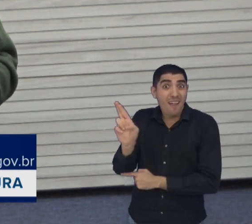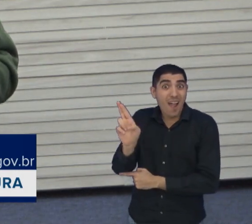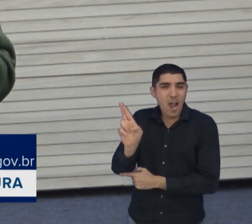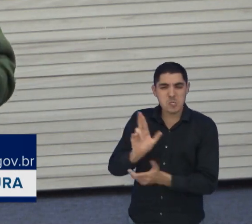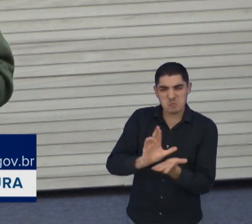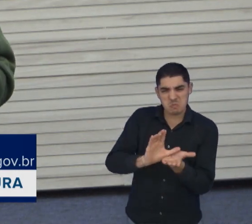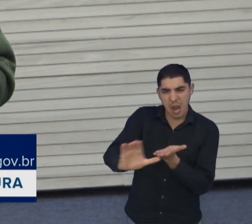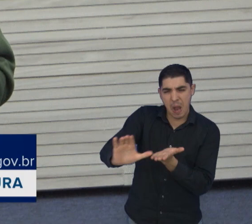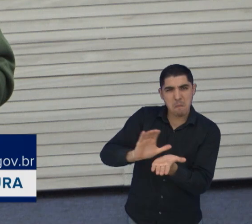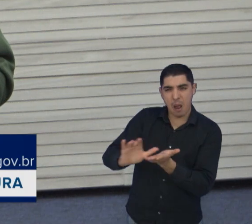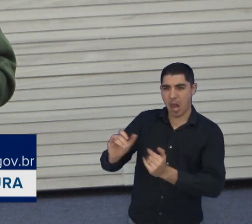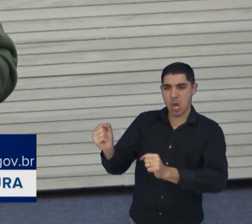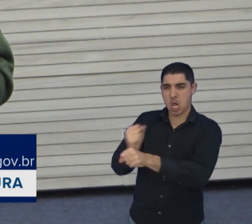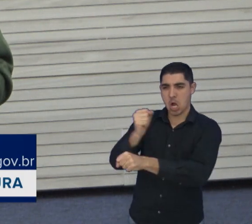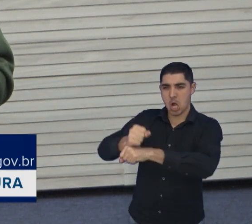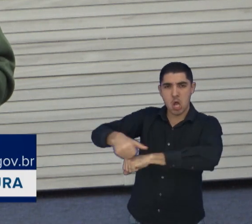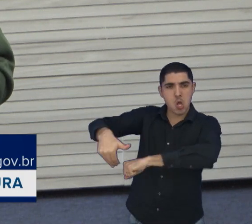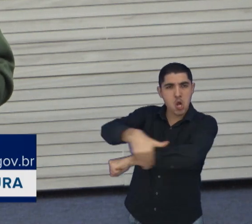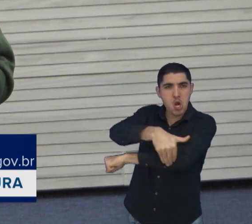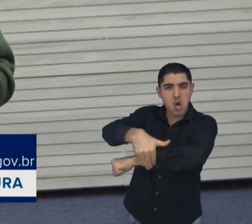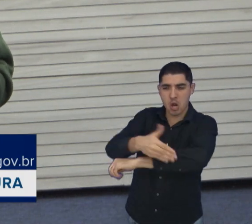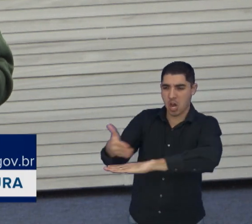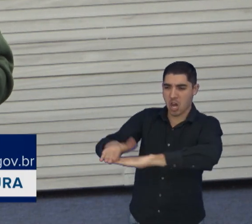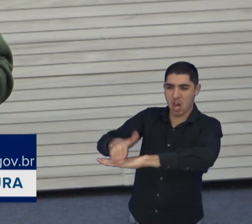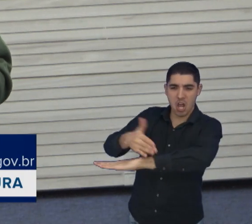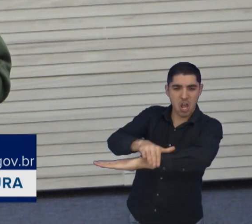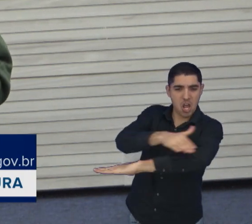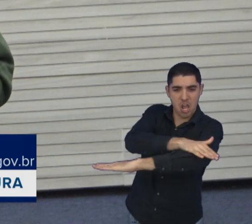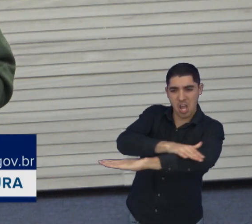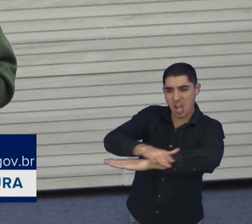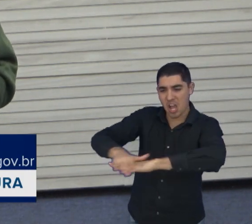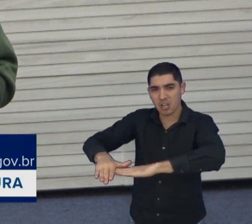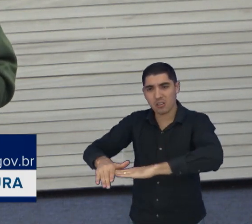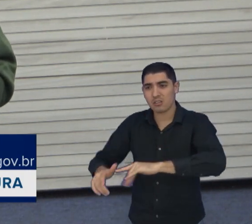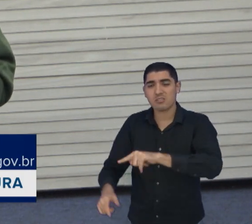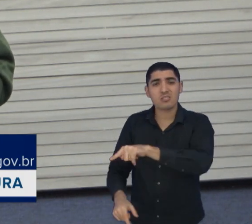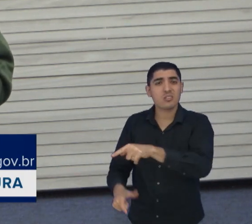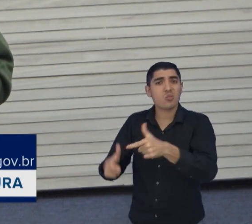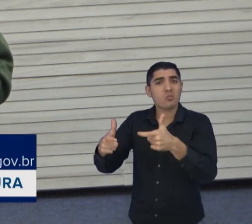fazendo asfalto em lugar que poderia esperar,